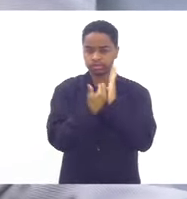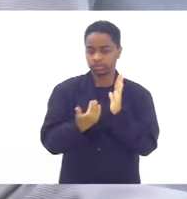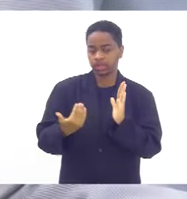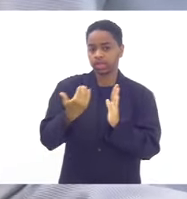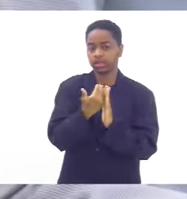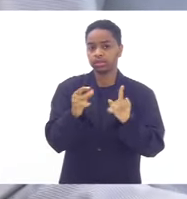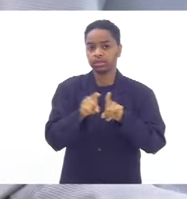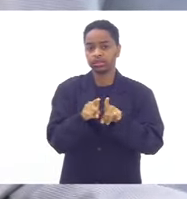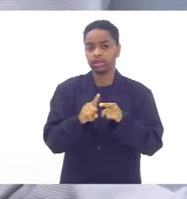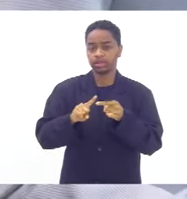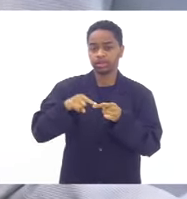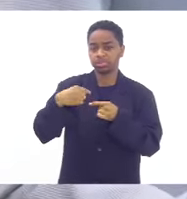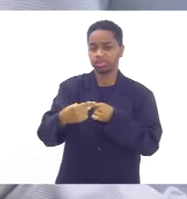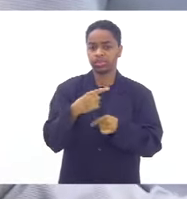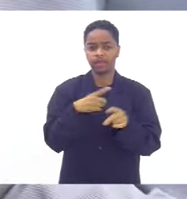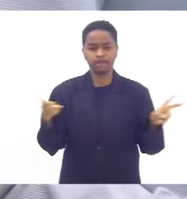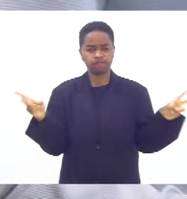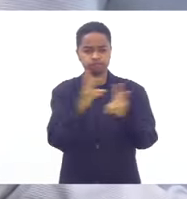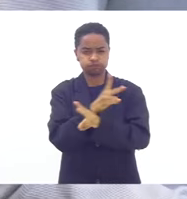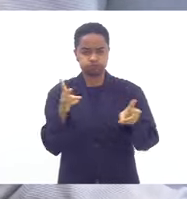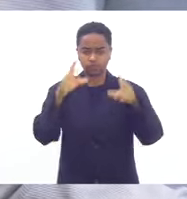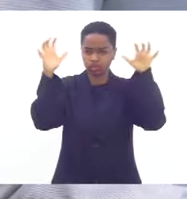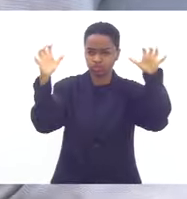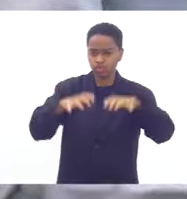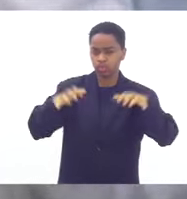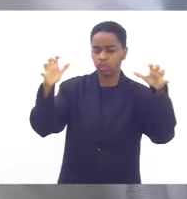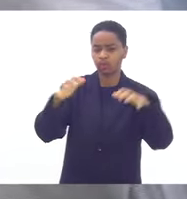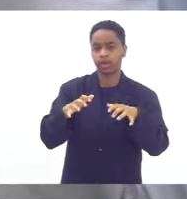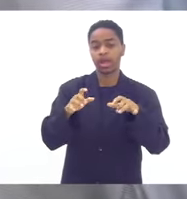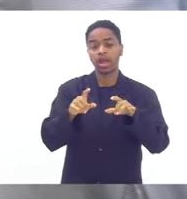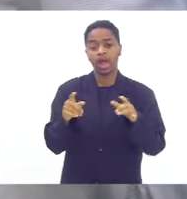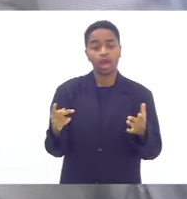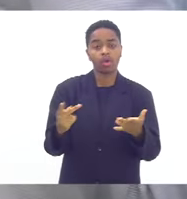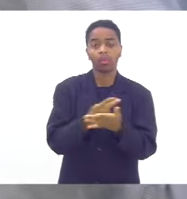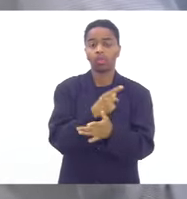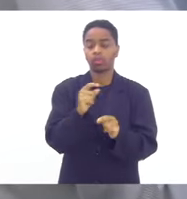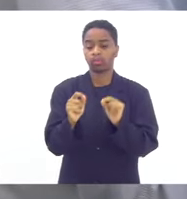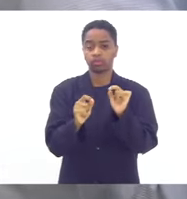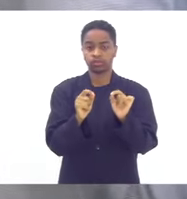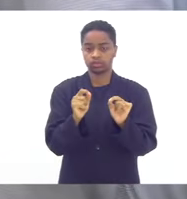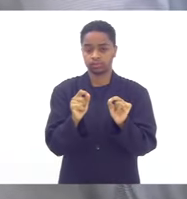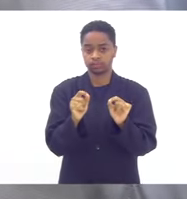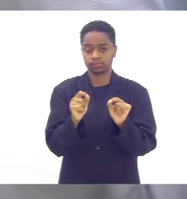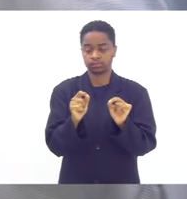seguidos aí de vendavais e chuvas, a gente teve uma ocorrência